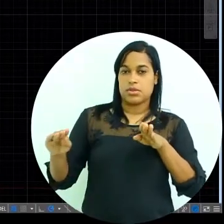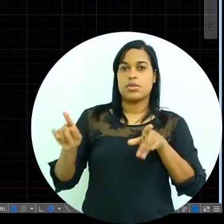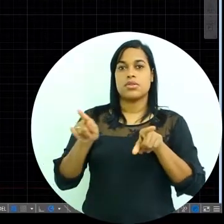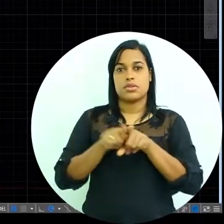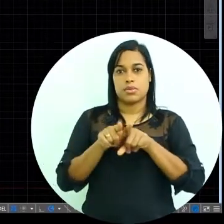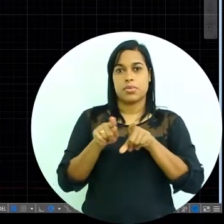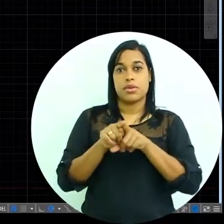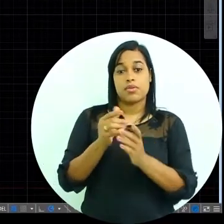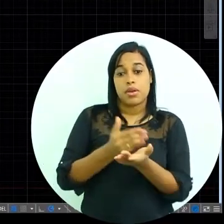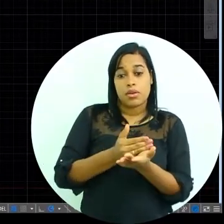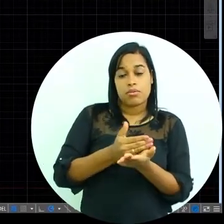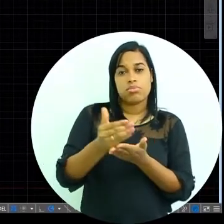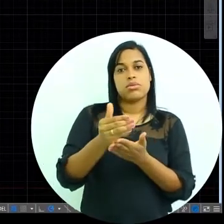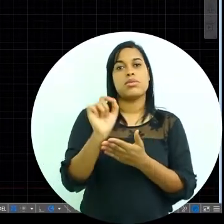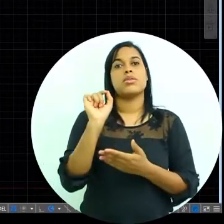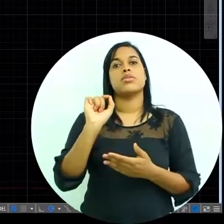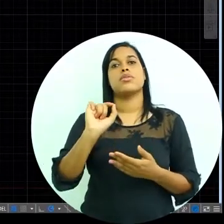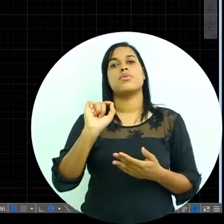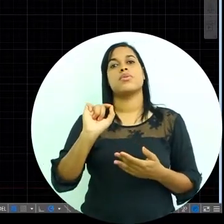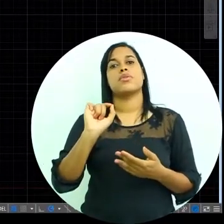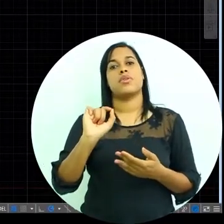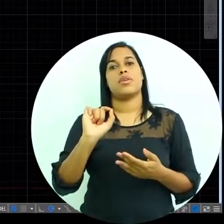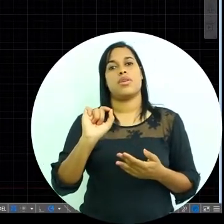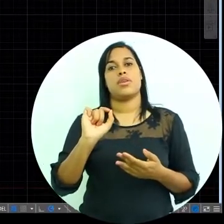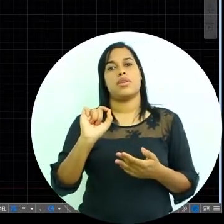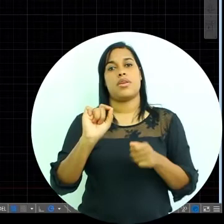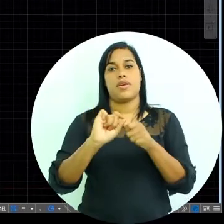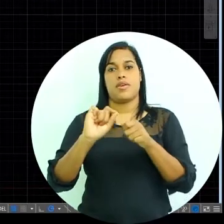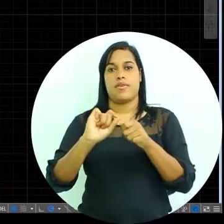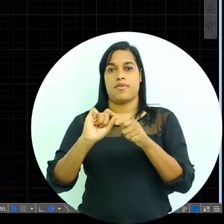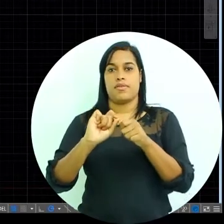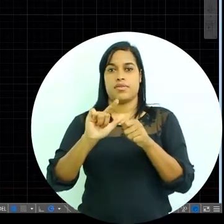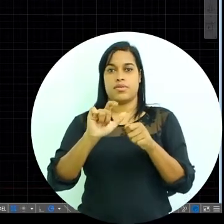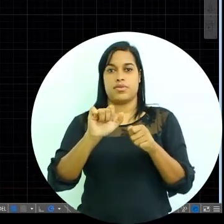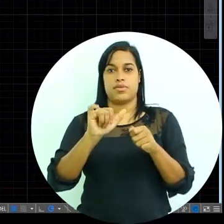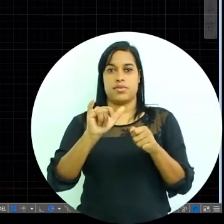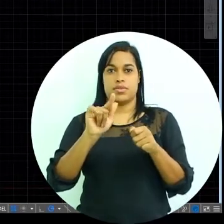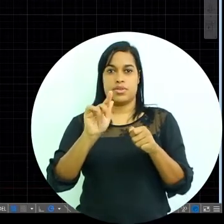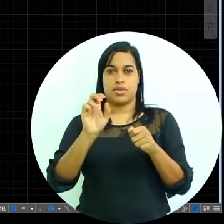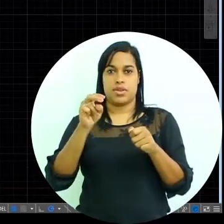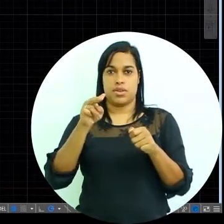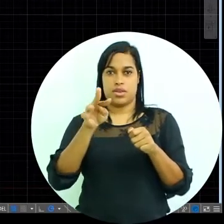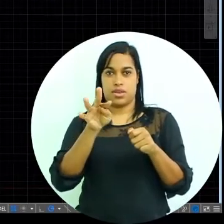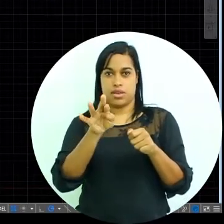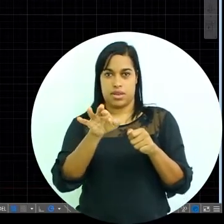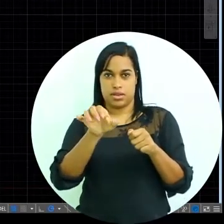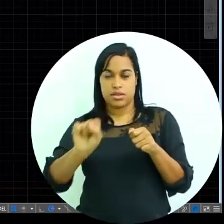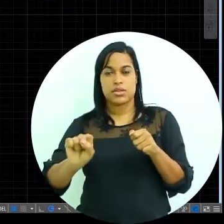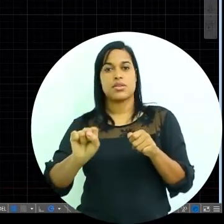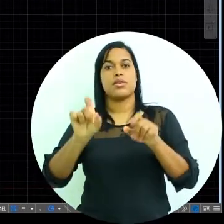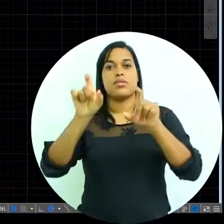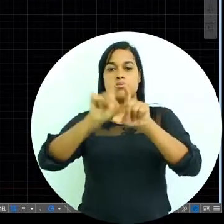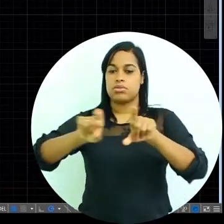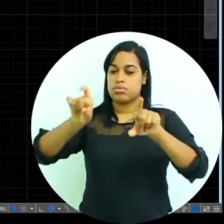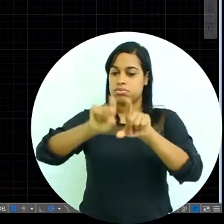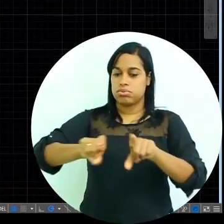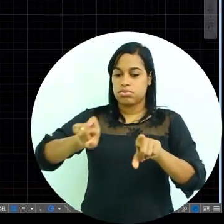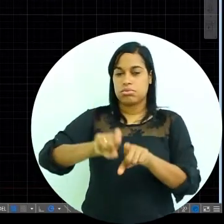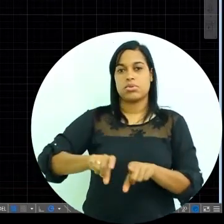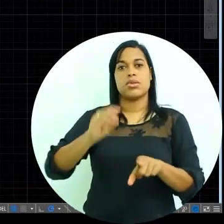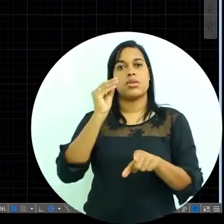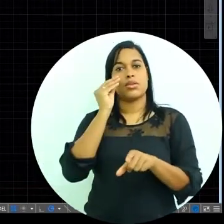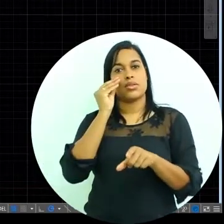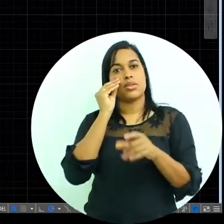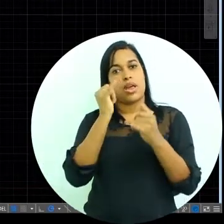baixa, nós vamos iniciar começando a fazer os layers, as camadas, que vai ajudar a